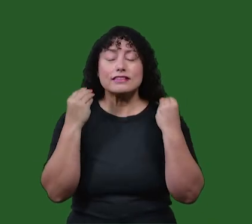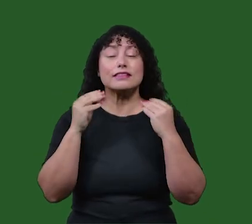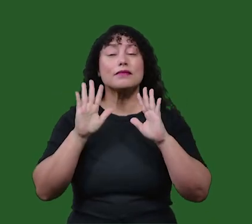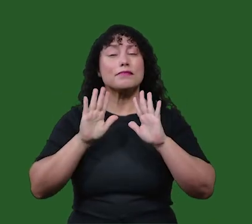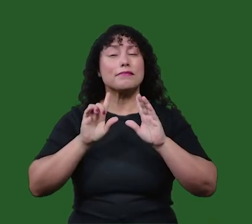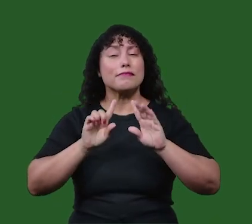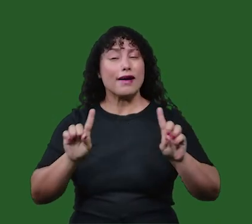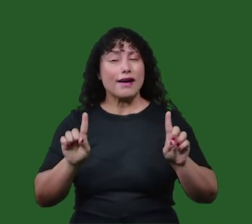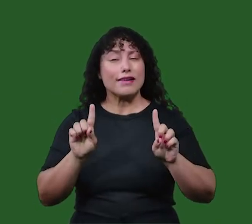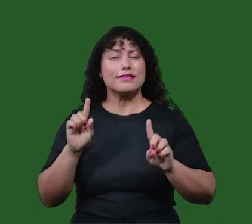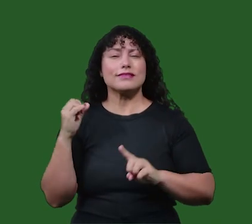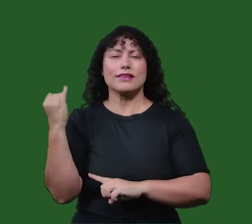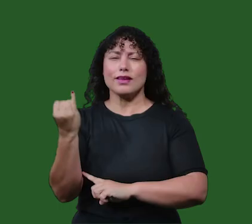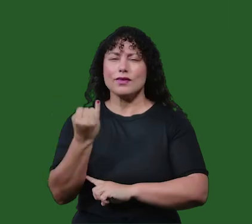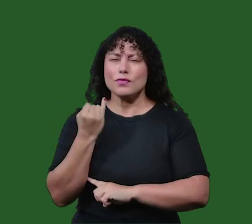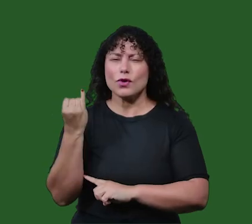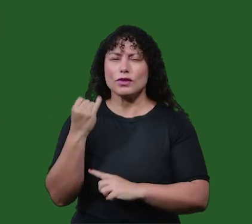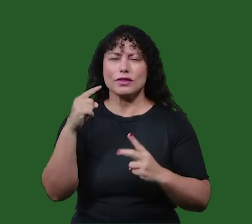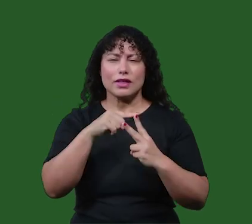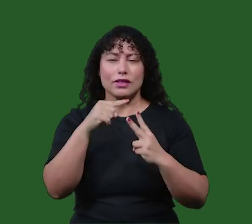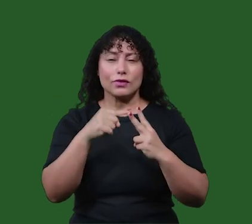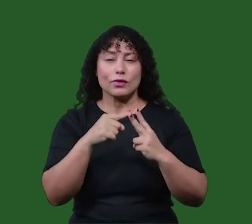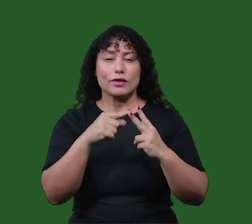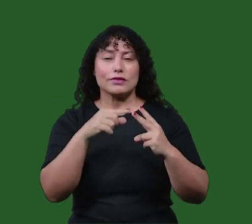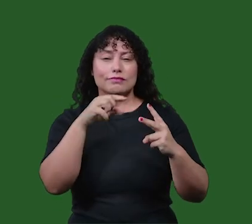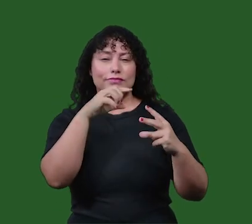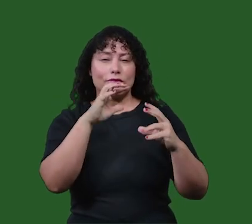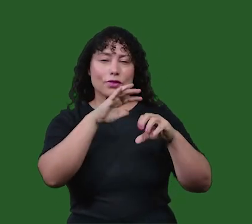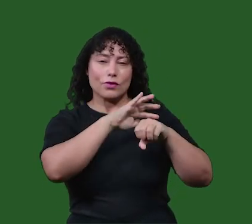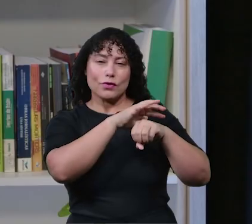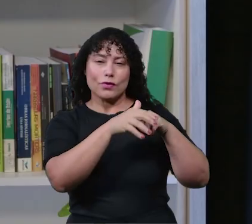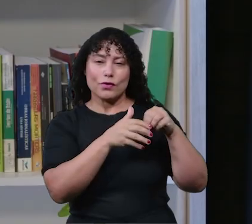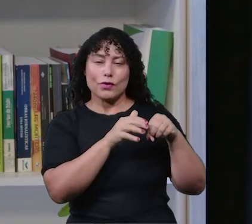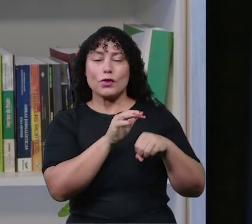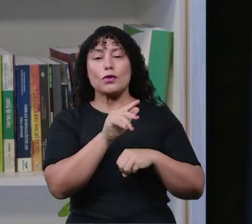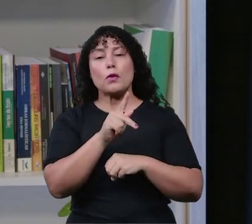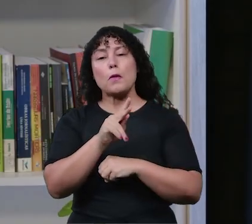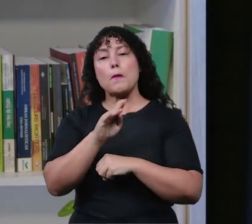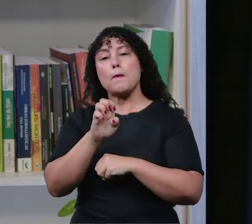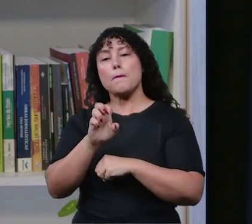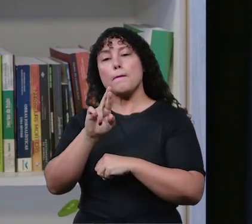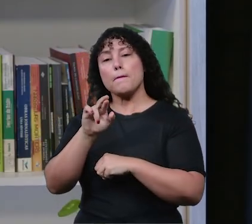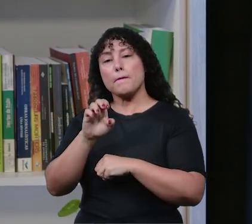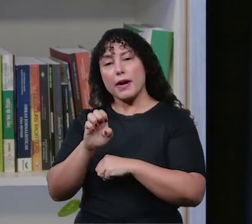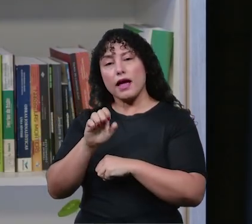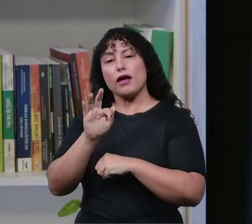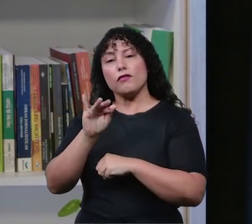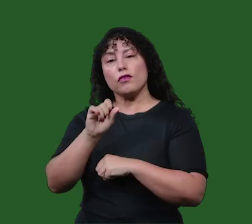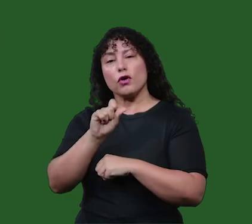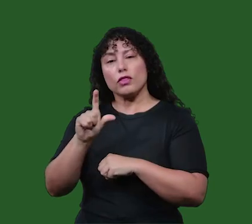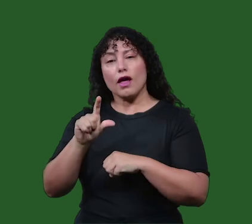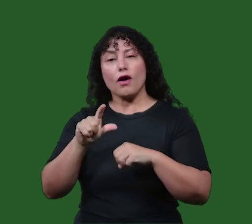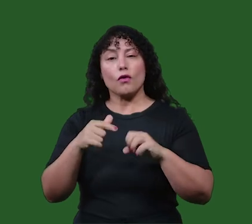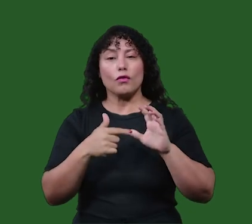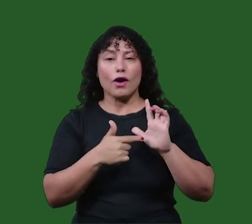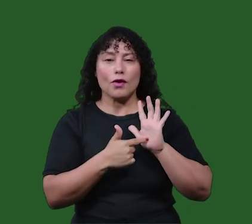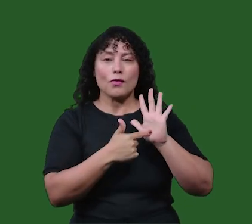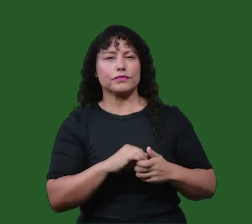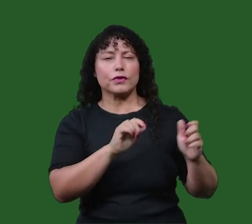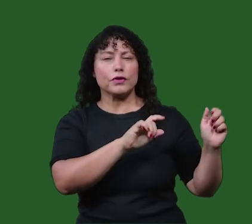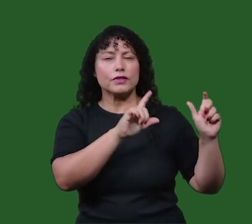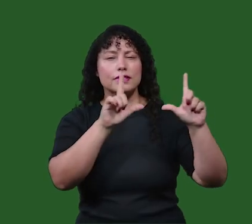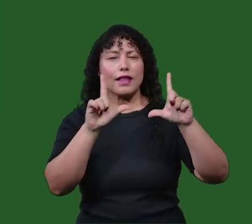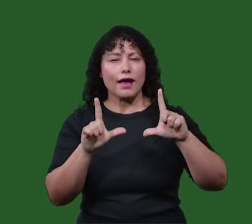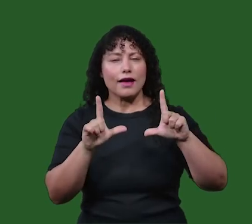esquecer, mas é importante saber que a gente tem essas 2 regiões na região do pré-frontal. E aí eu separei, dá uma olhada no